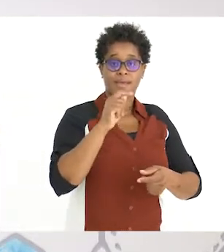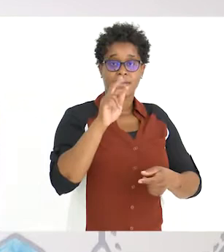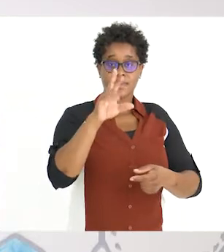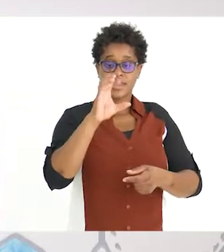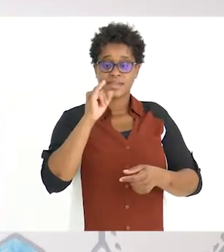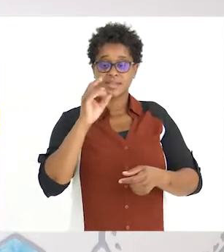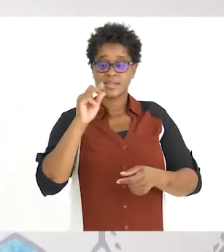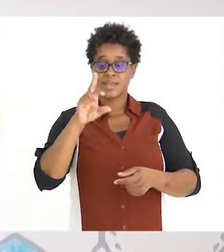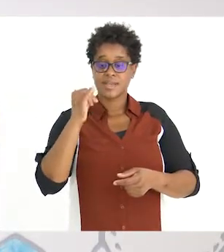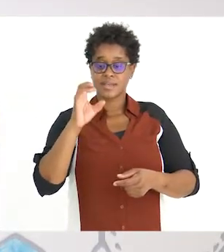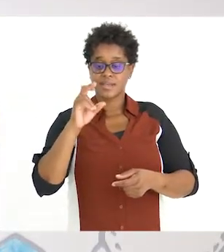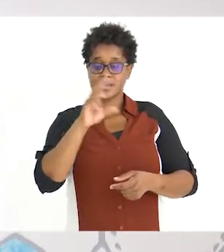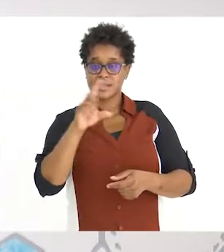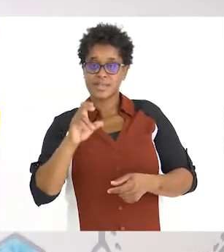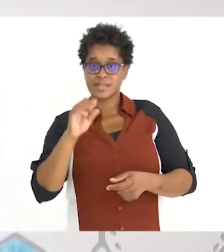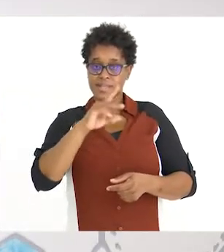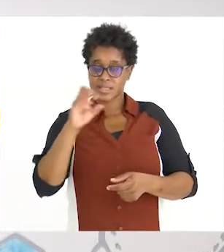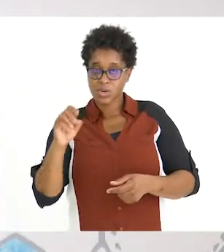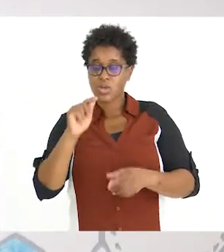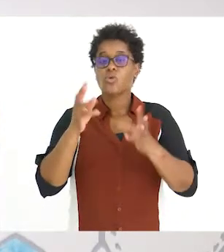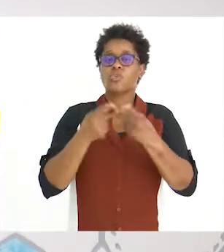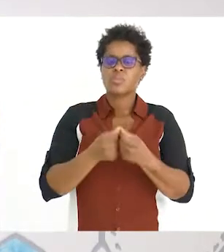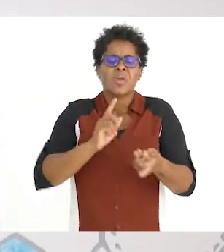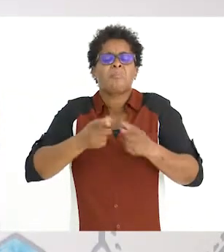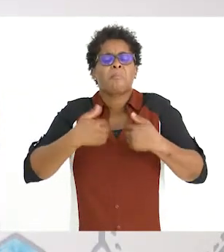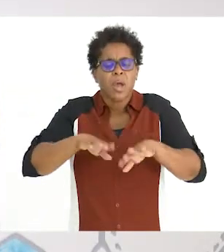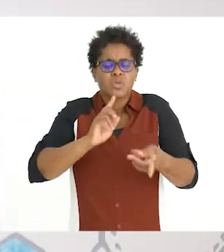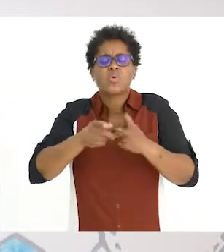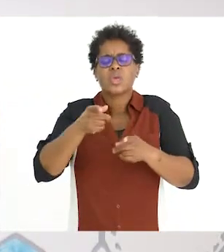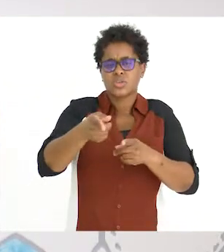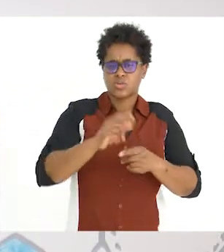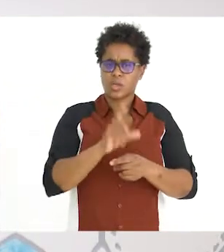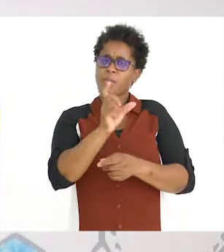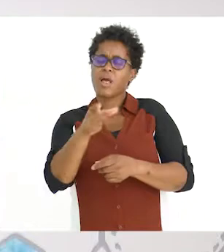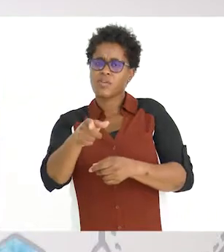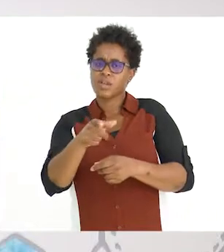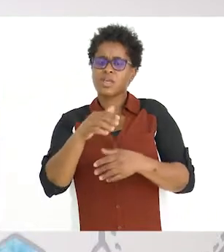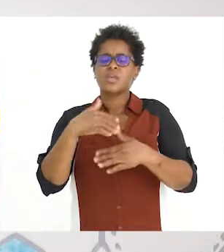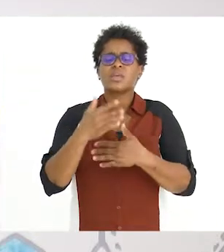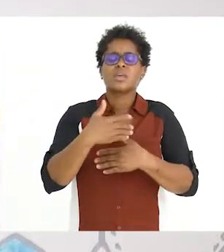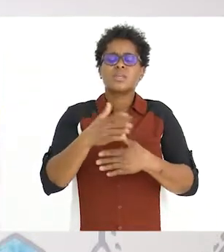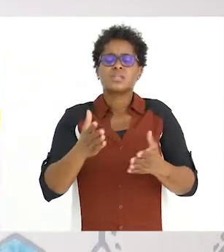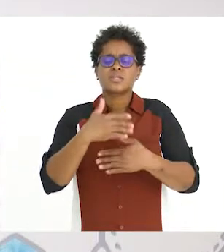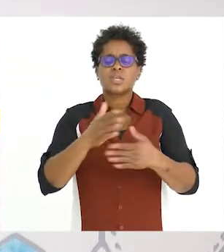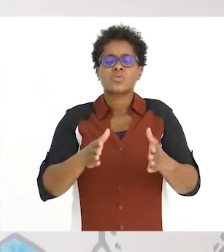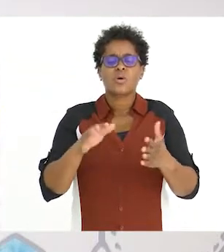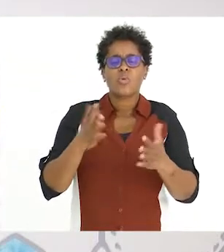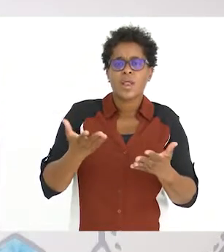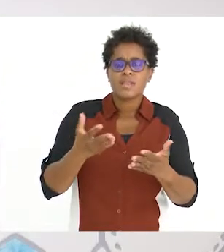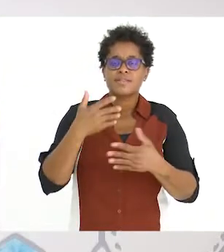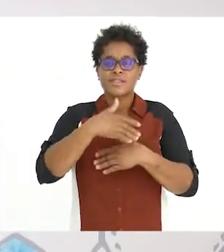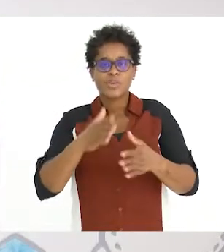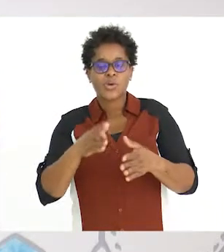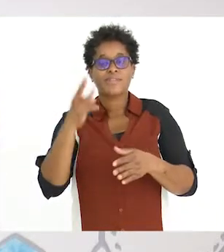terciarização da economia. O que significa isso? Terciarização. Vem de que setor? Do setor terciário. Muito bem.